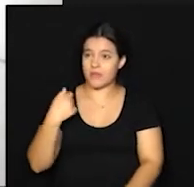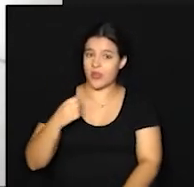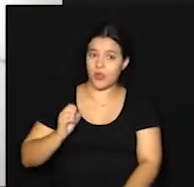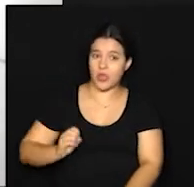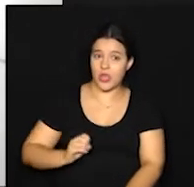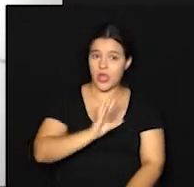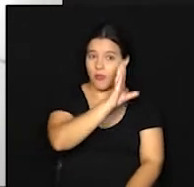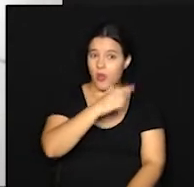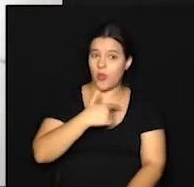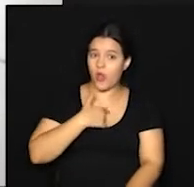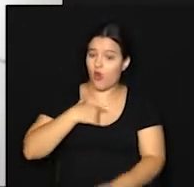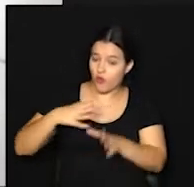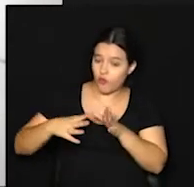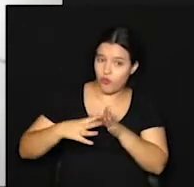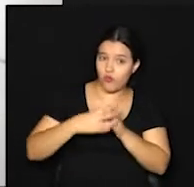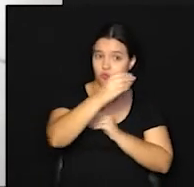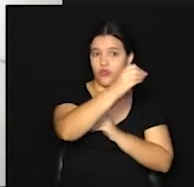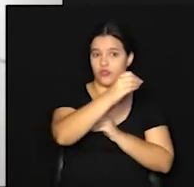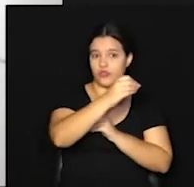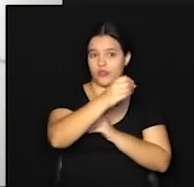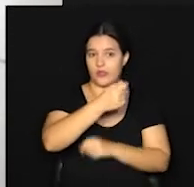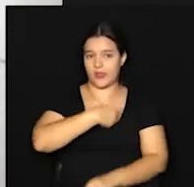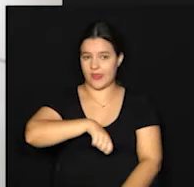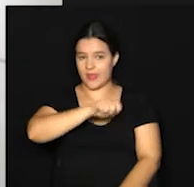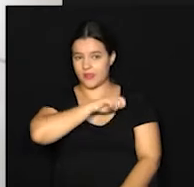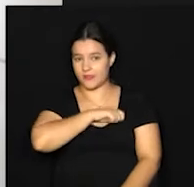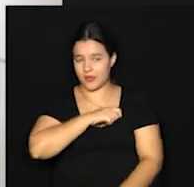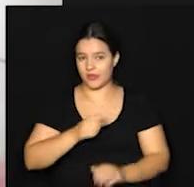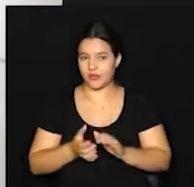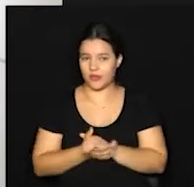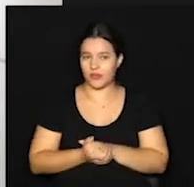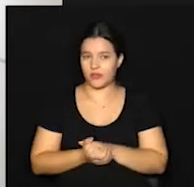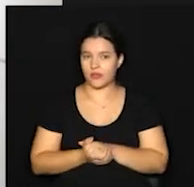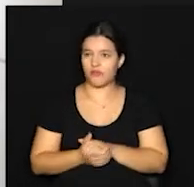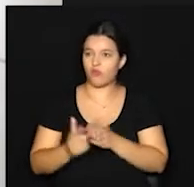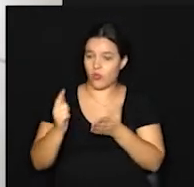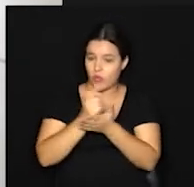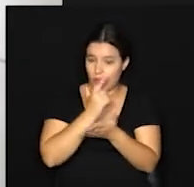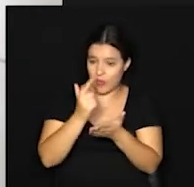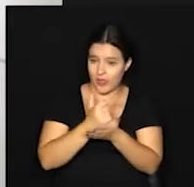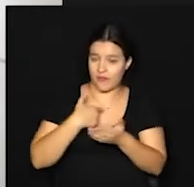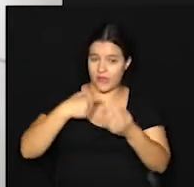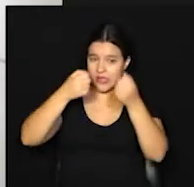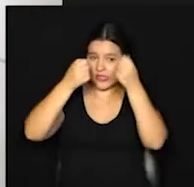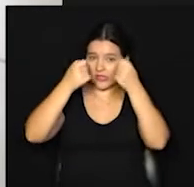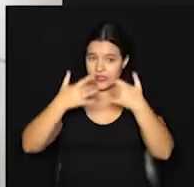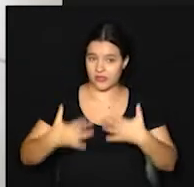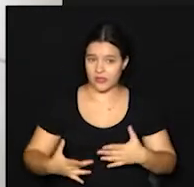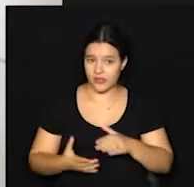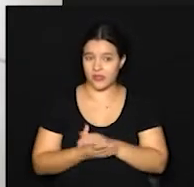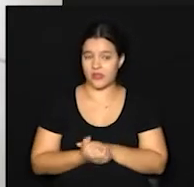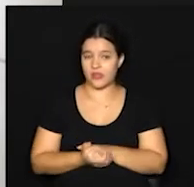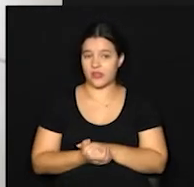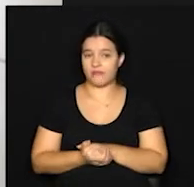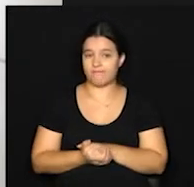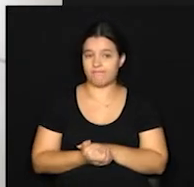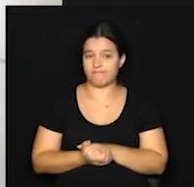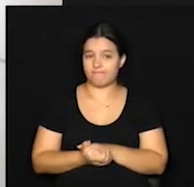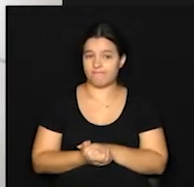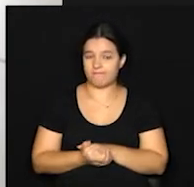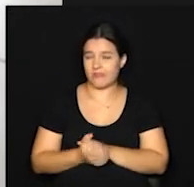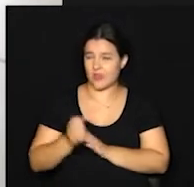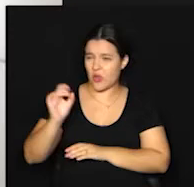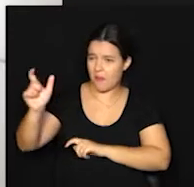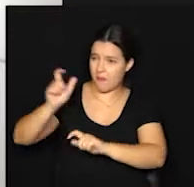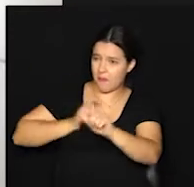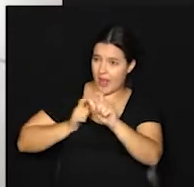quando eu fugi da Espanha para a Irlanda, né? Isso tudo eu relato no livro, porque aí ele já começava não só